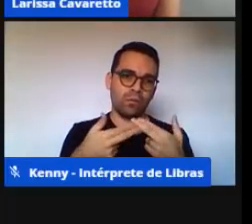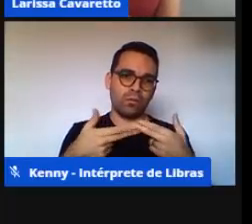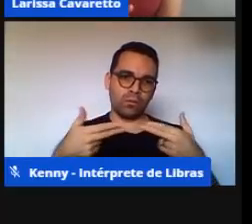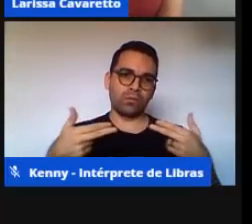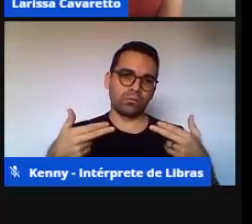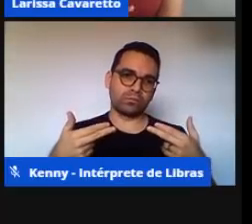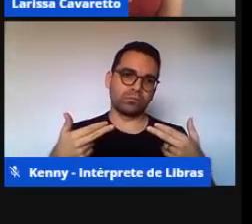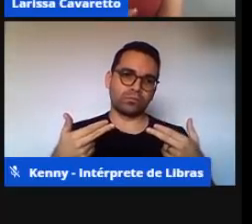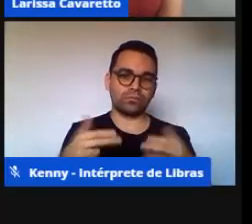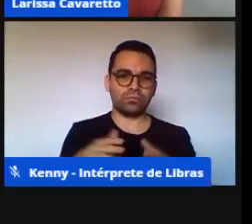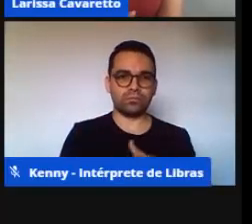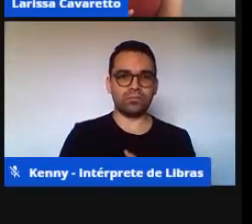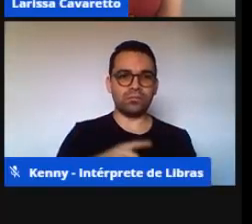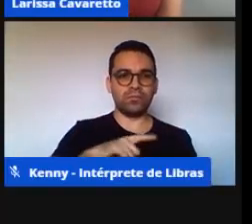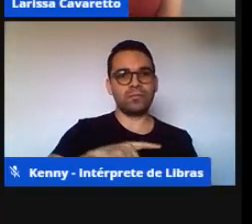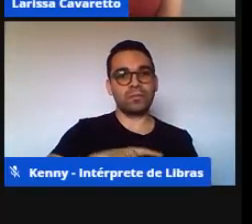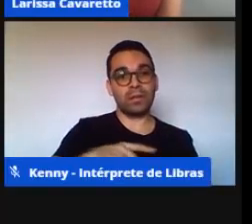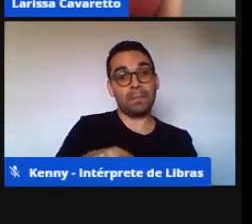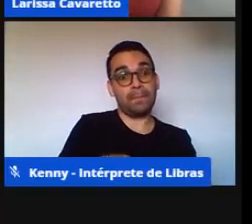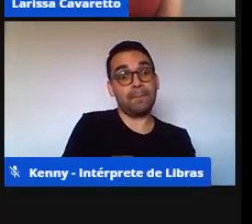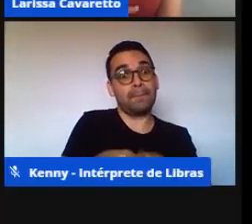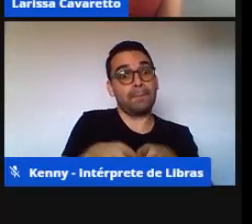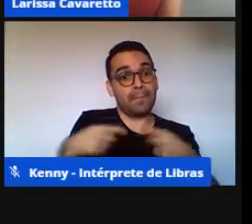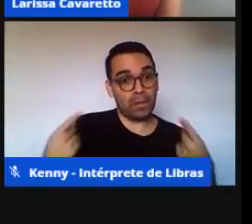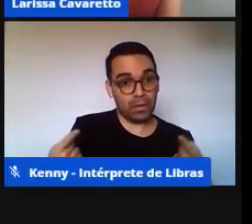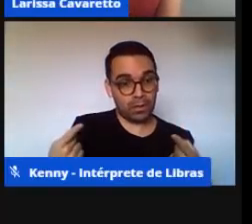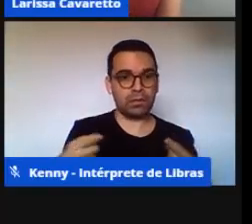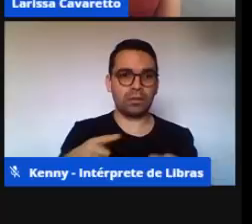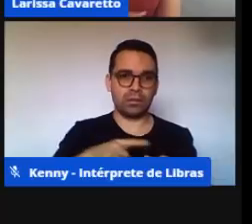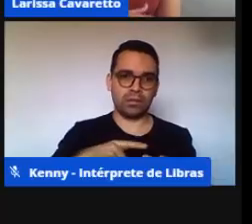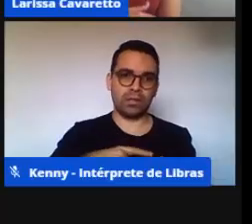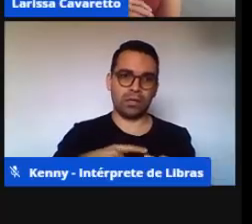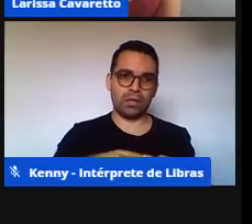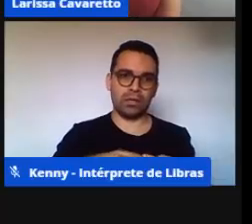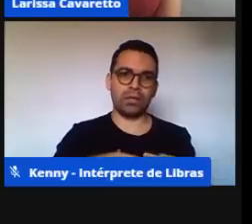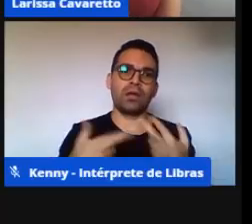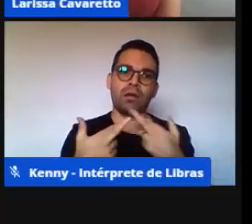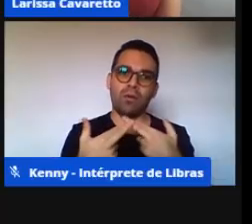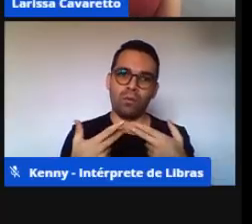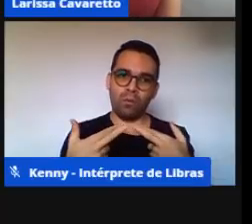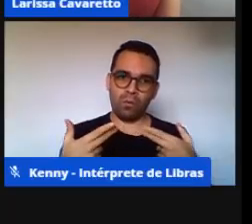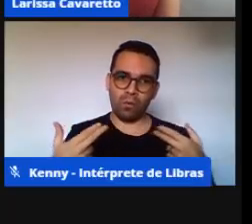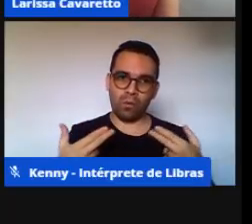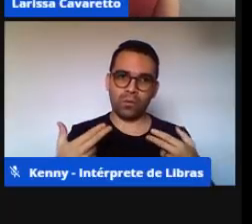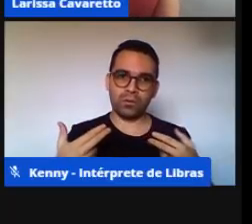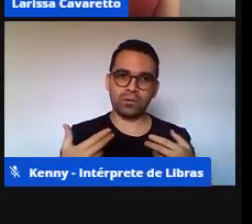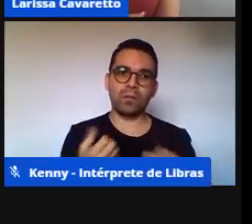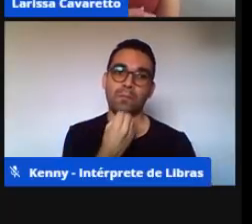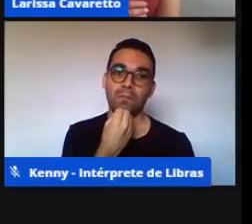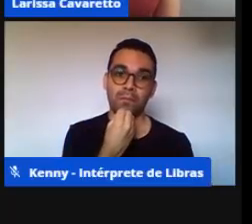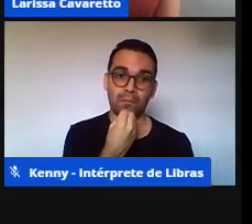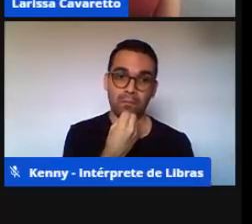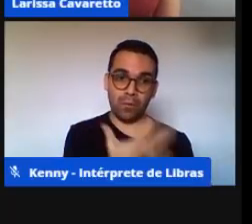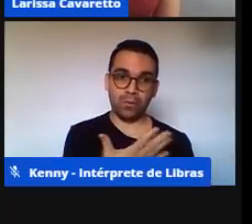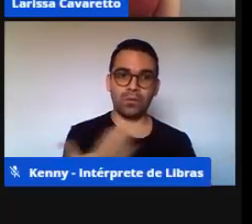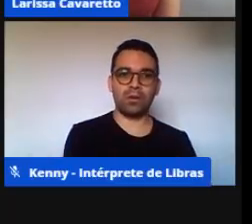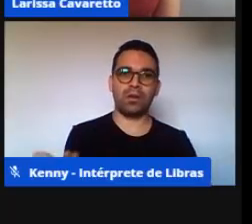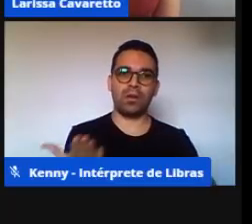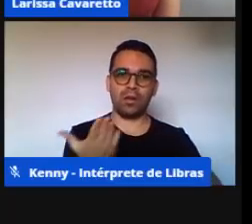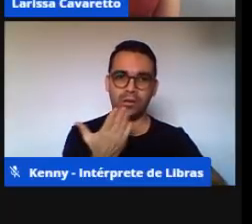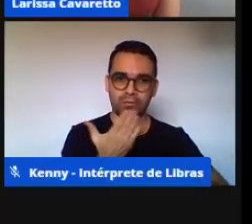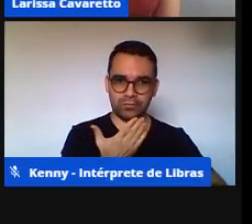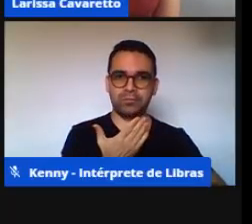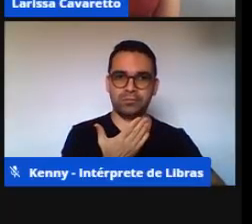benefícios das aulas presenciais eles são muito maiores do que os riscos. E isso, estou falando baseado em estudos. Já tem vários países